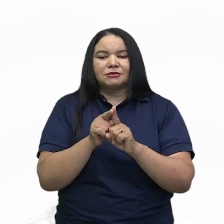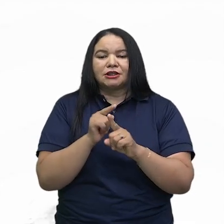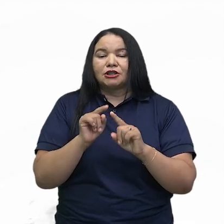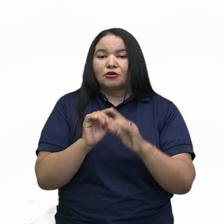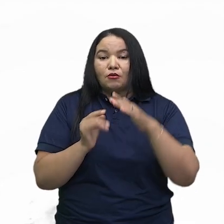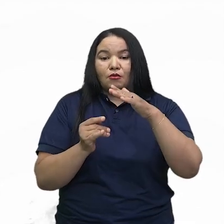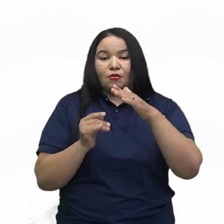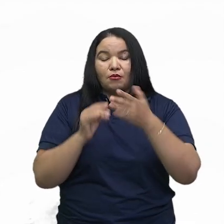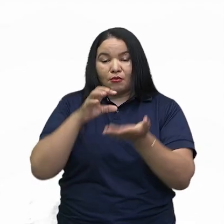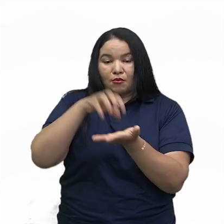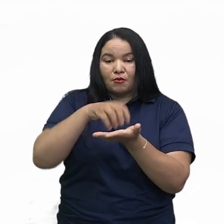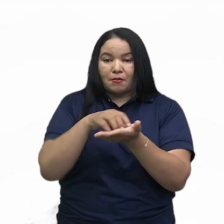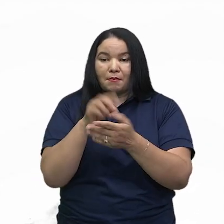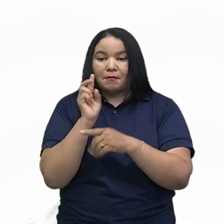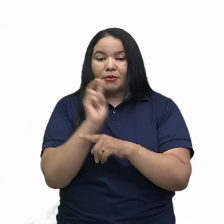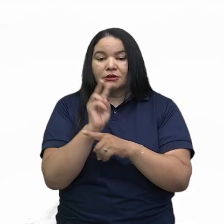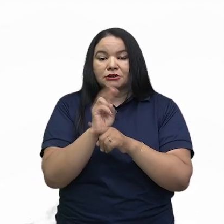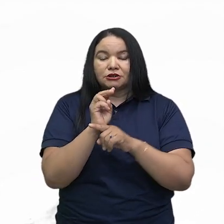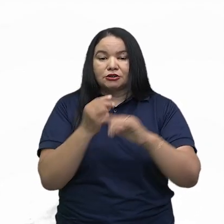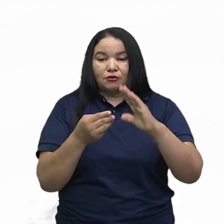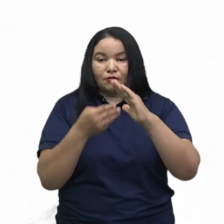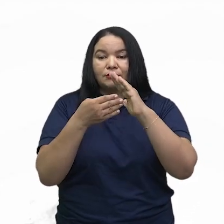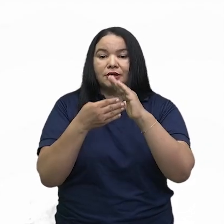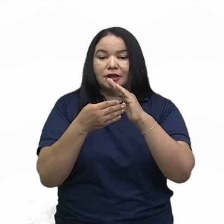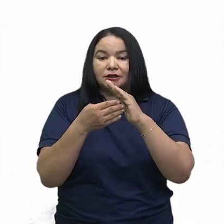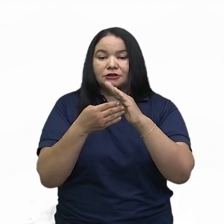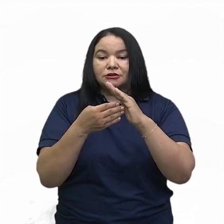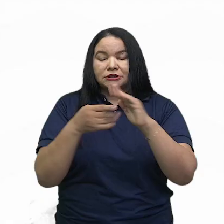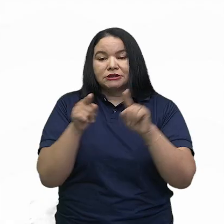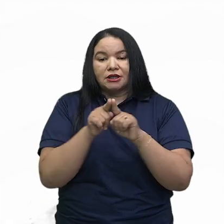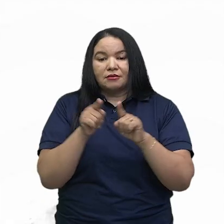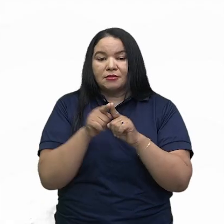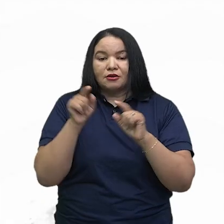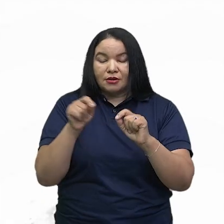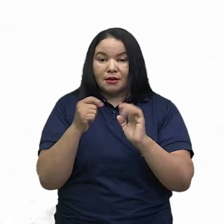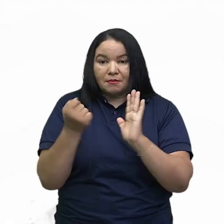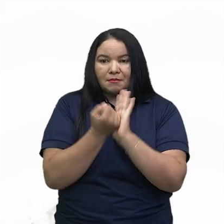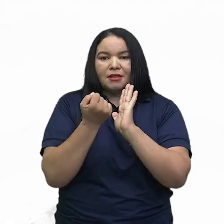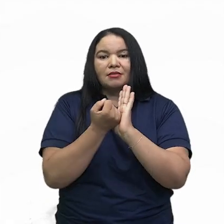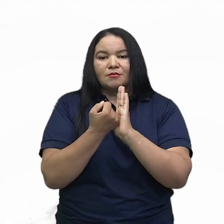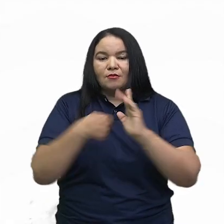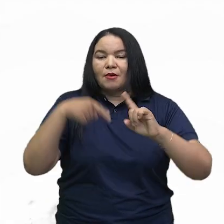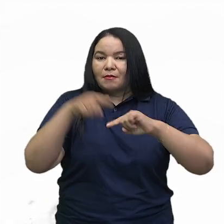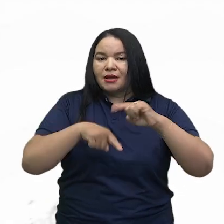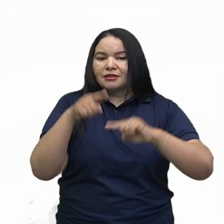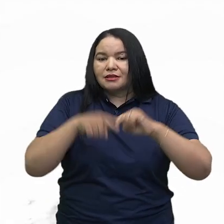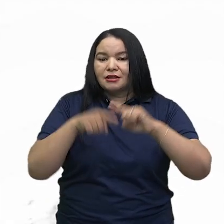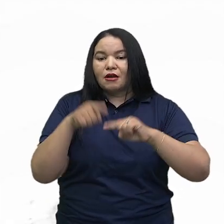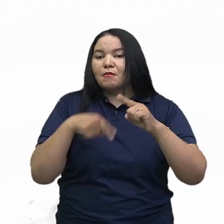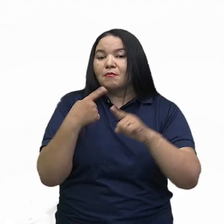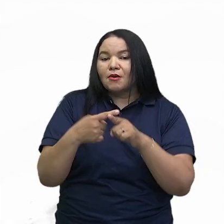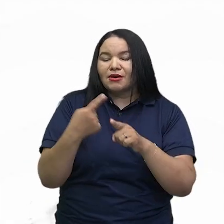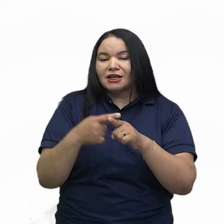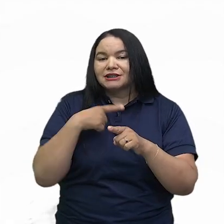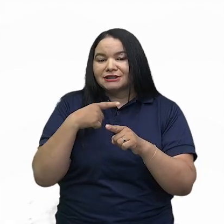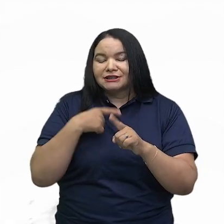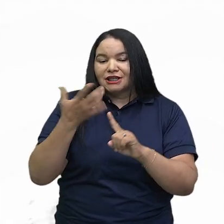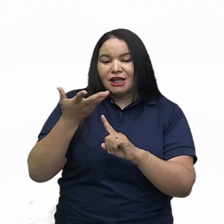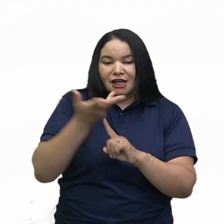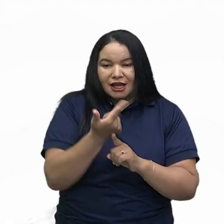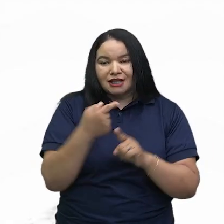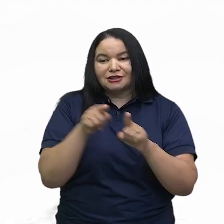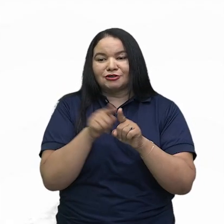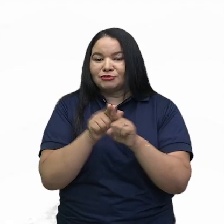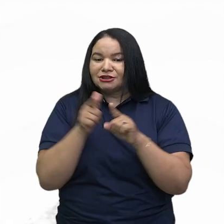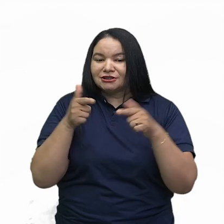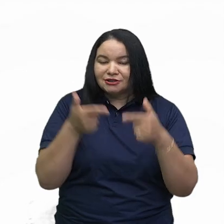Unesco, classificado como um patrimônio cultural e imaterial. E aqui a gente vai perceber que ele é imaterial por conta da arte, das